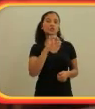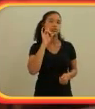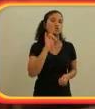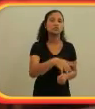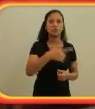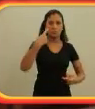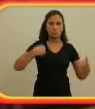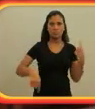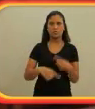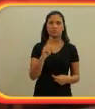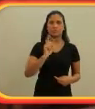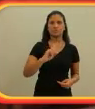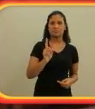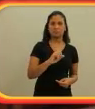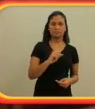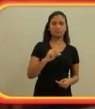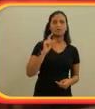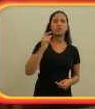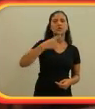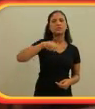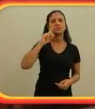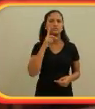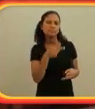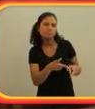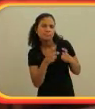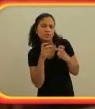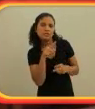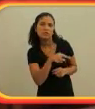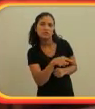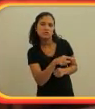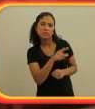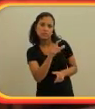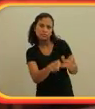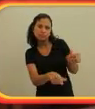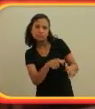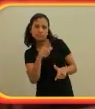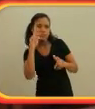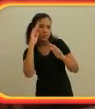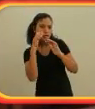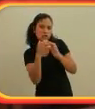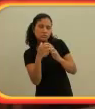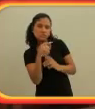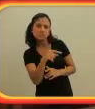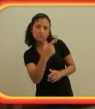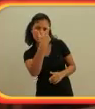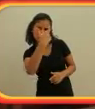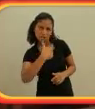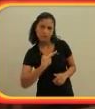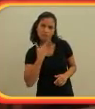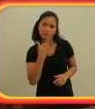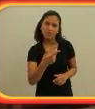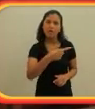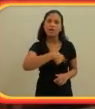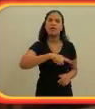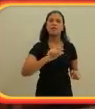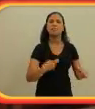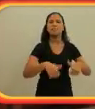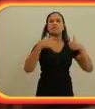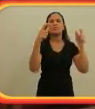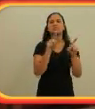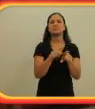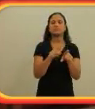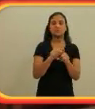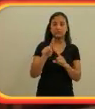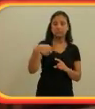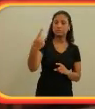só na questão motora. O que a gente tem percebido é que questões como cognição, comportamento,